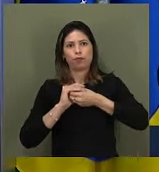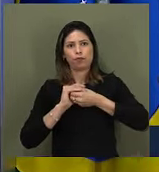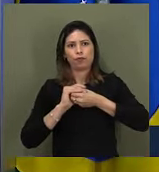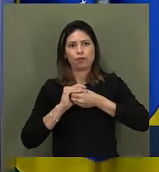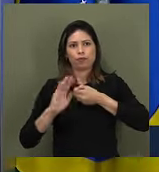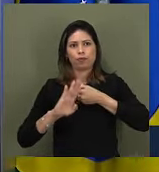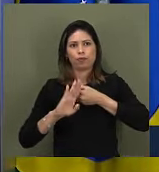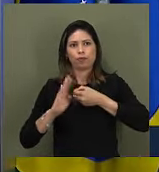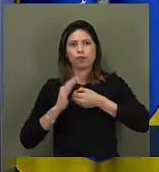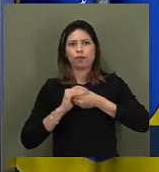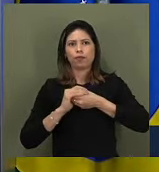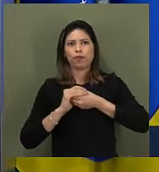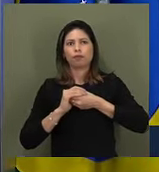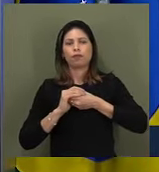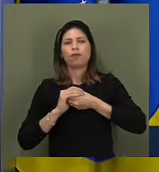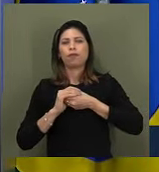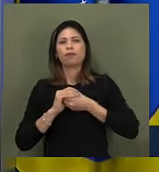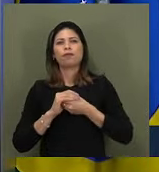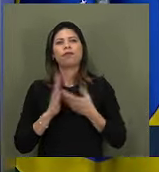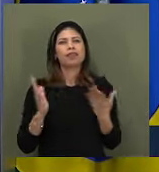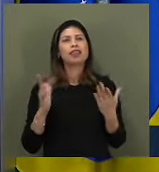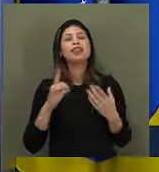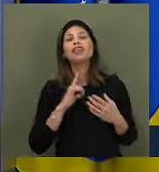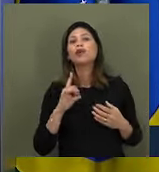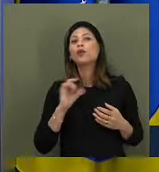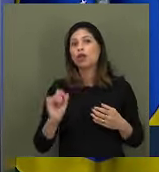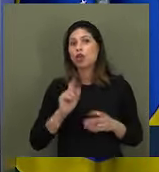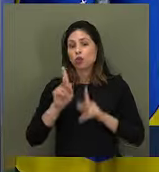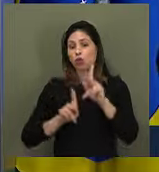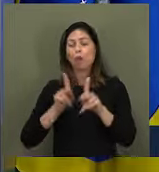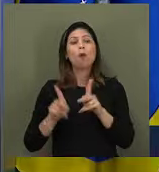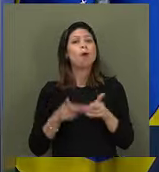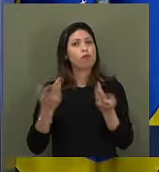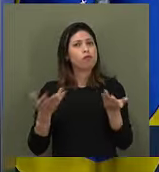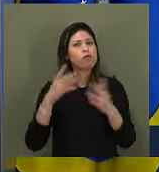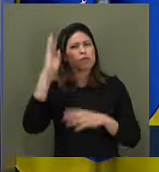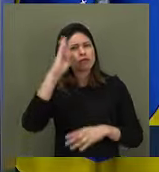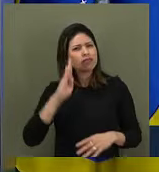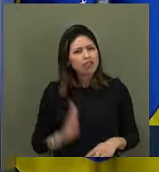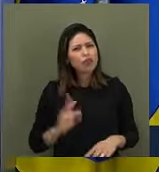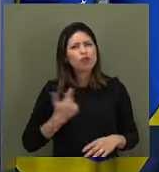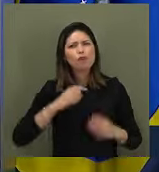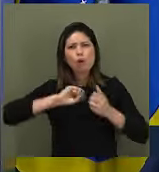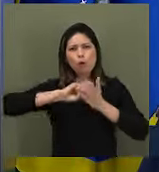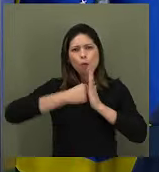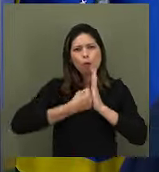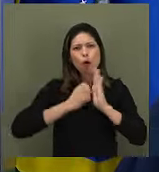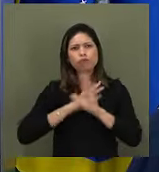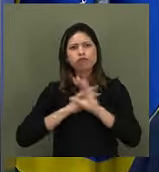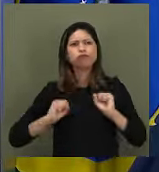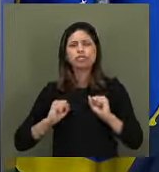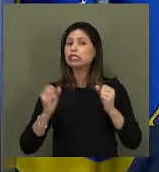do muito maior dos Bras que foram bloqueados ilegalmente até isso eles negam a gente ninguém sabe a